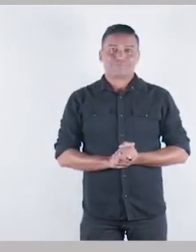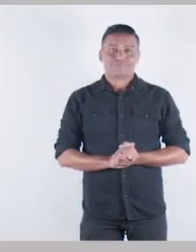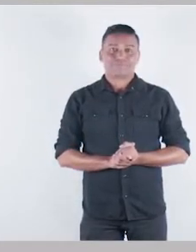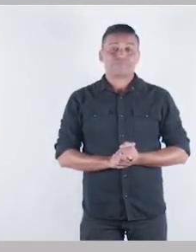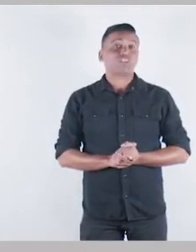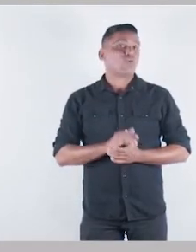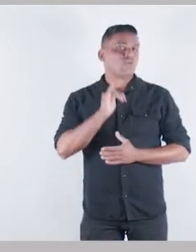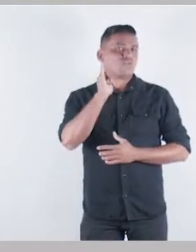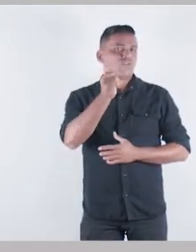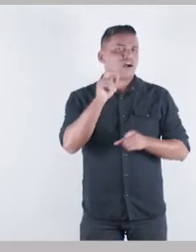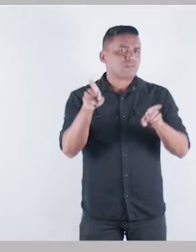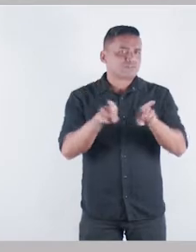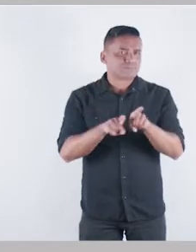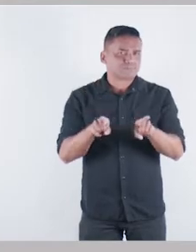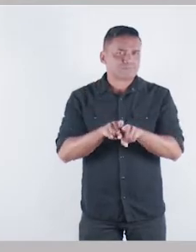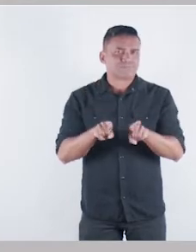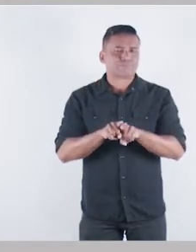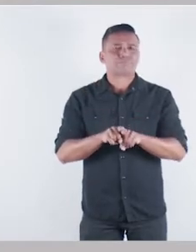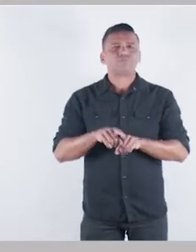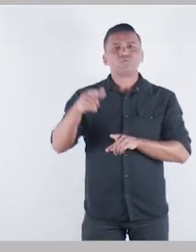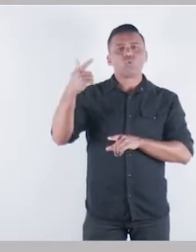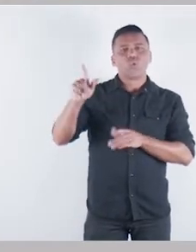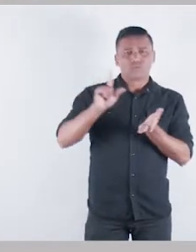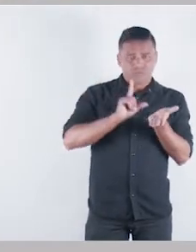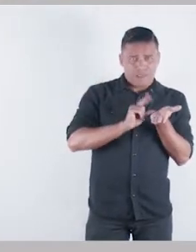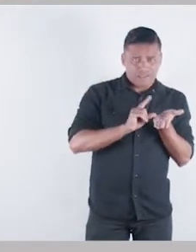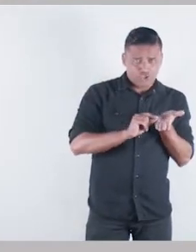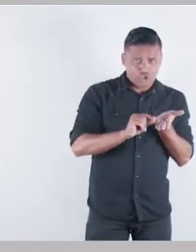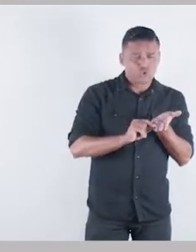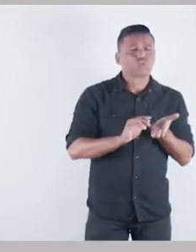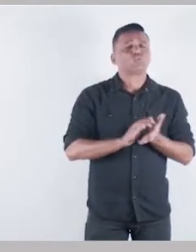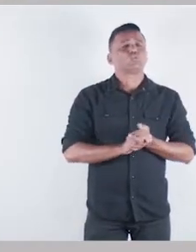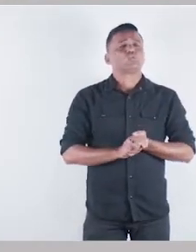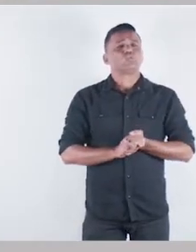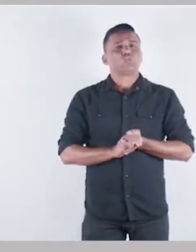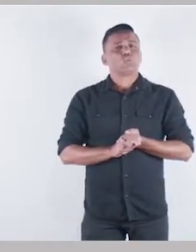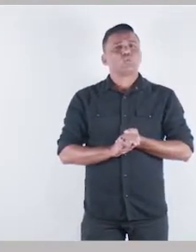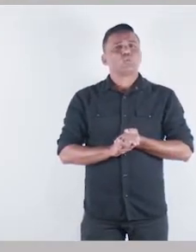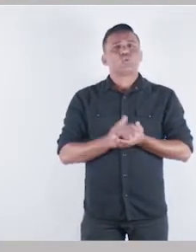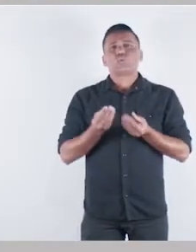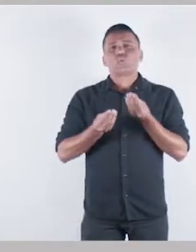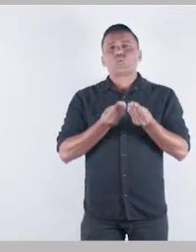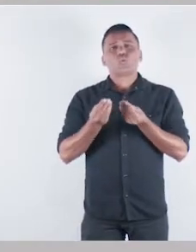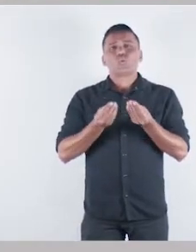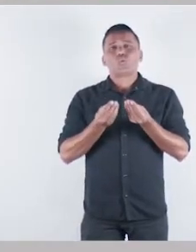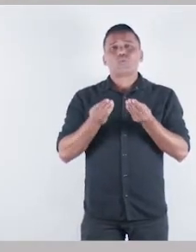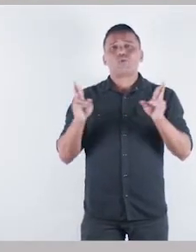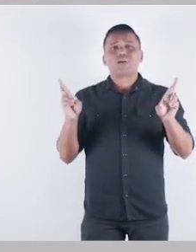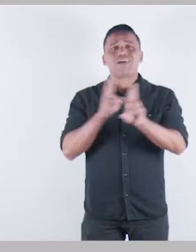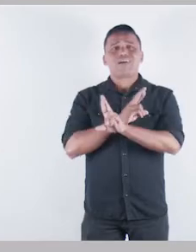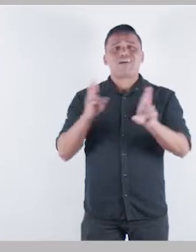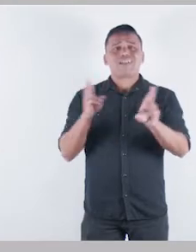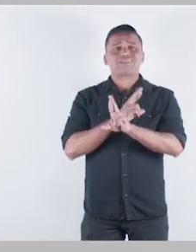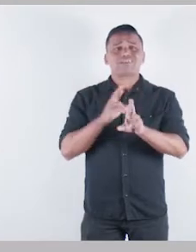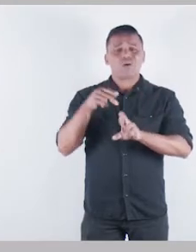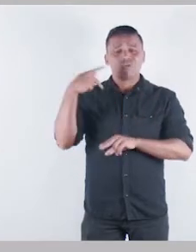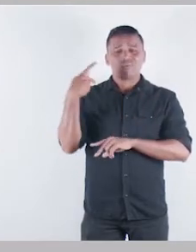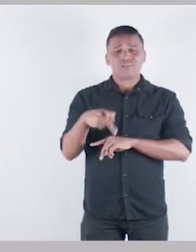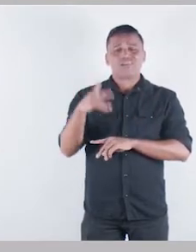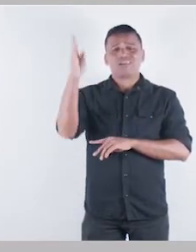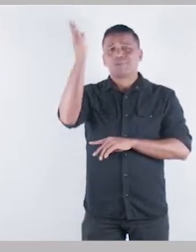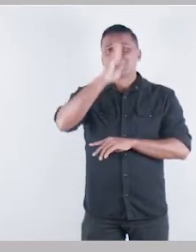Eu falo também, num outro artigo, eu falo um pouco das hegemonias nacionais e as ações afirmativas no Brasil,